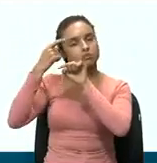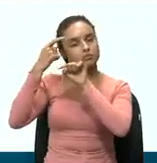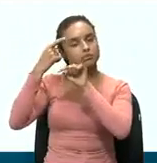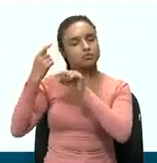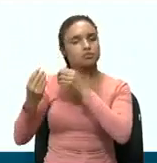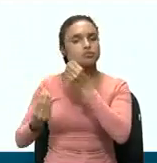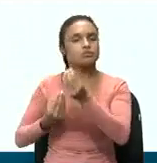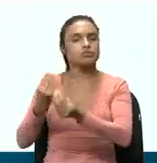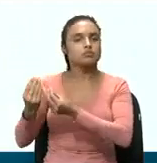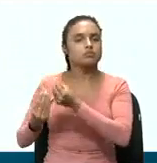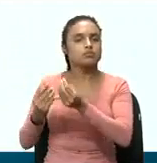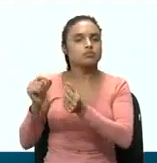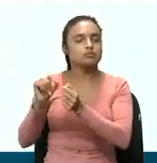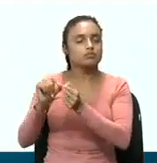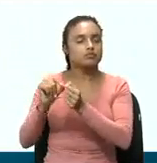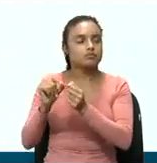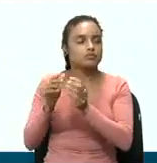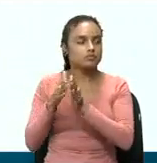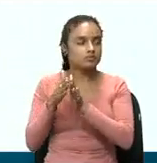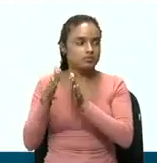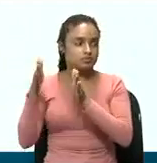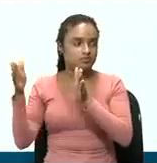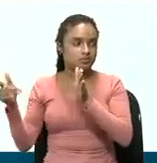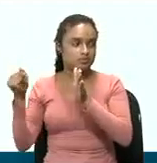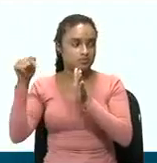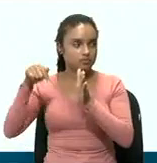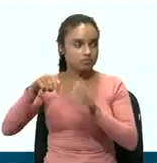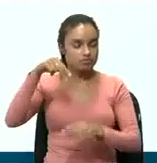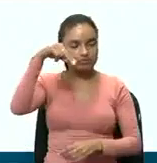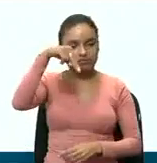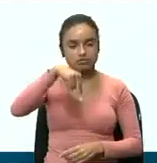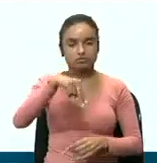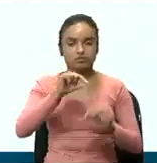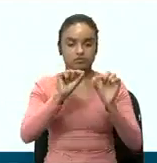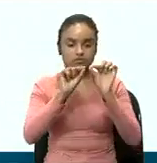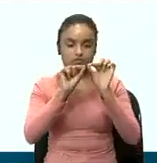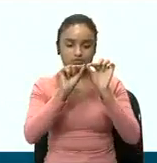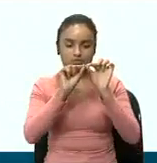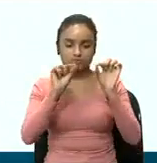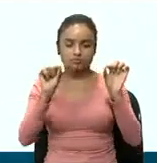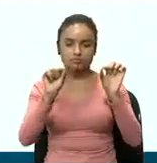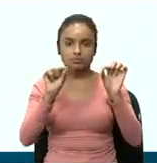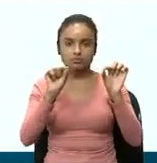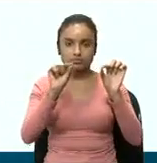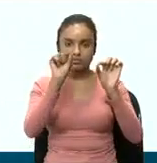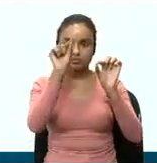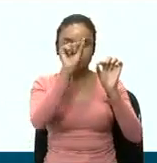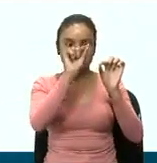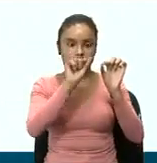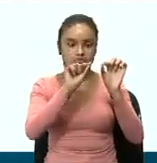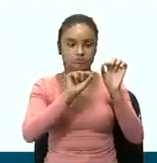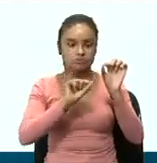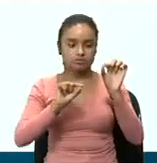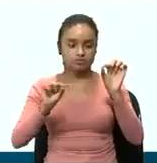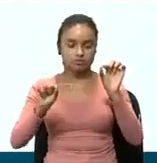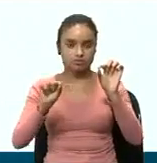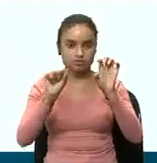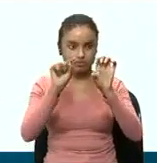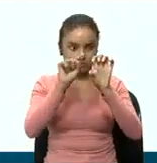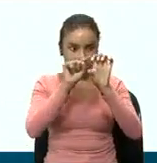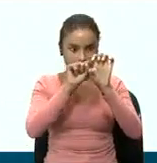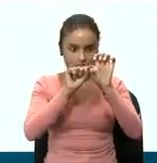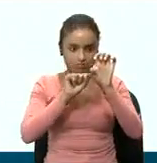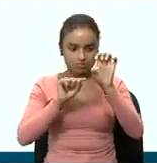como que eu posso tratar esse n que eu tenho aqui? Como que eu posso pensar agora no